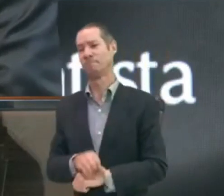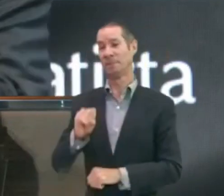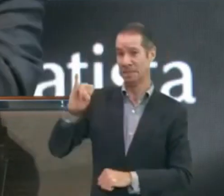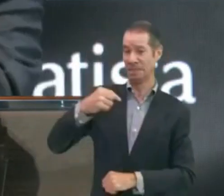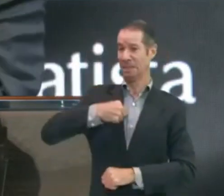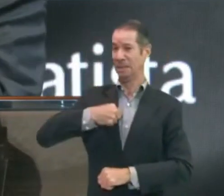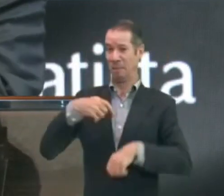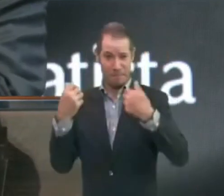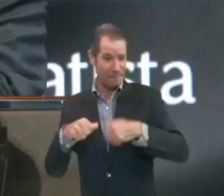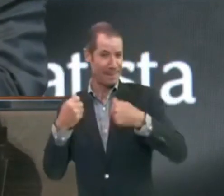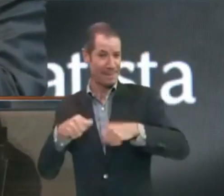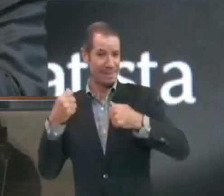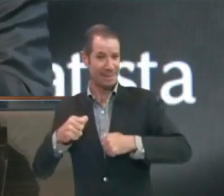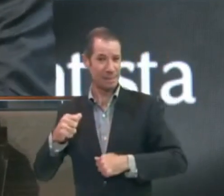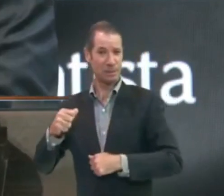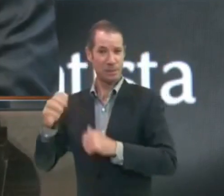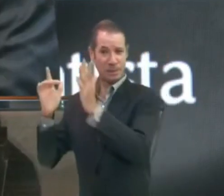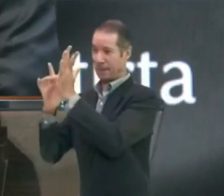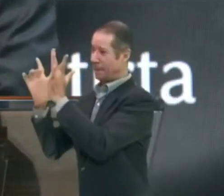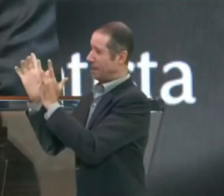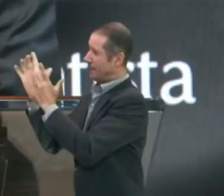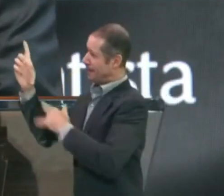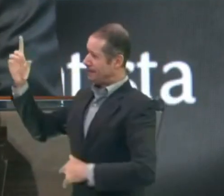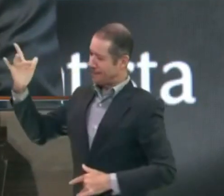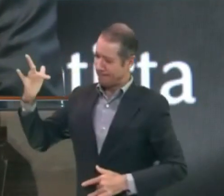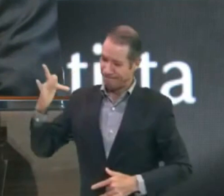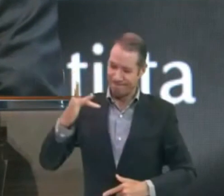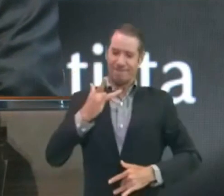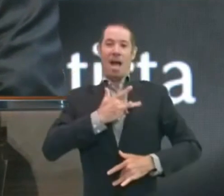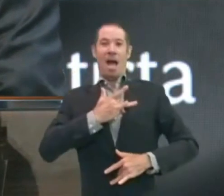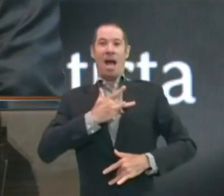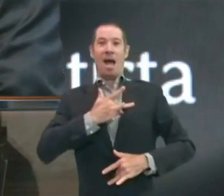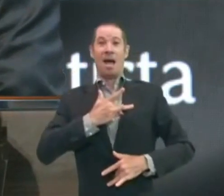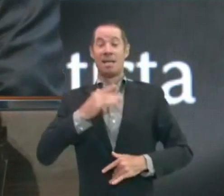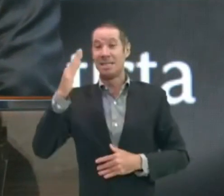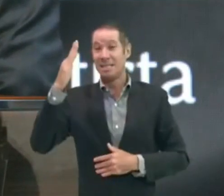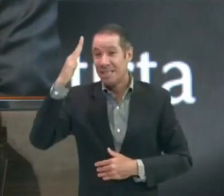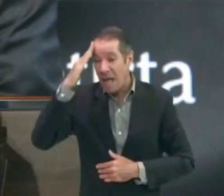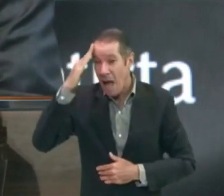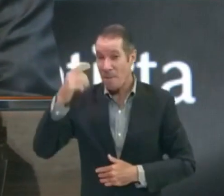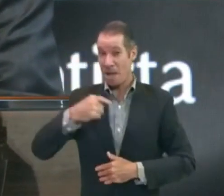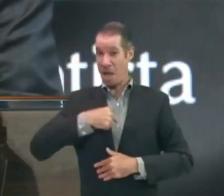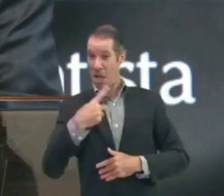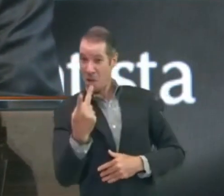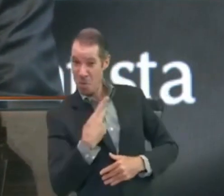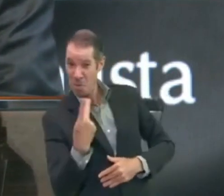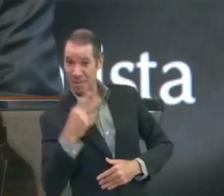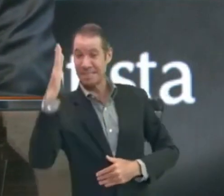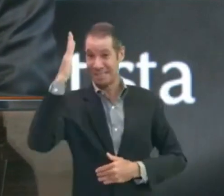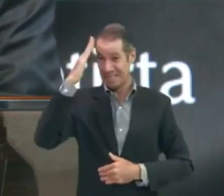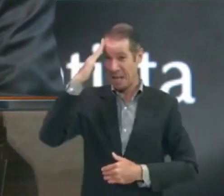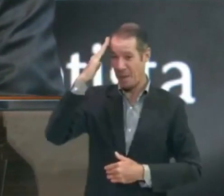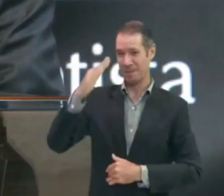eu preciso ser tocado por Jesus, e sabe, eu e você sabemos